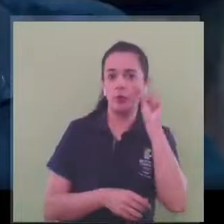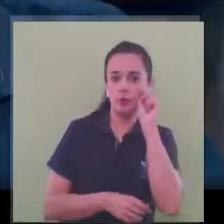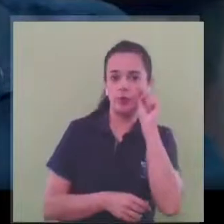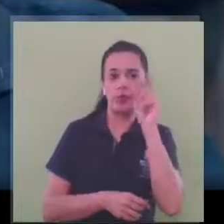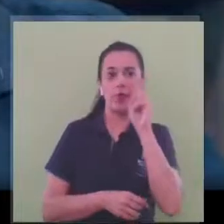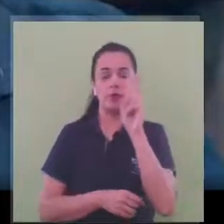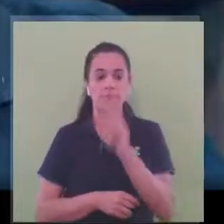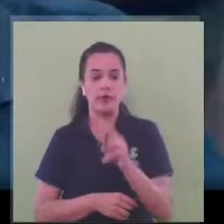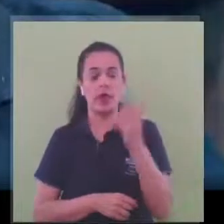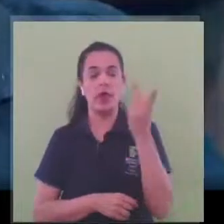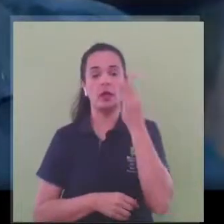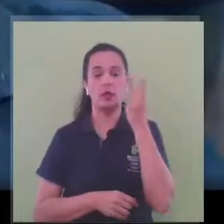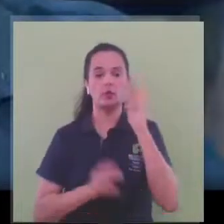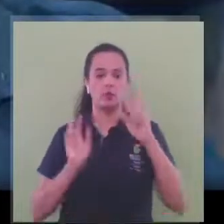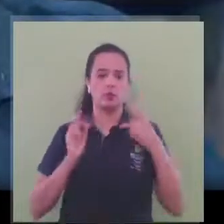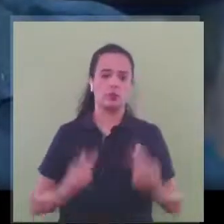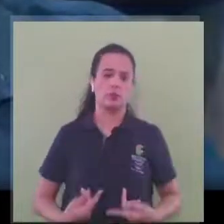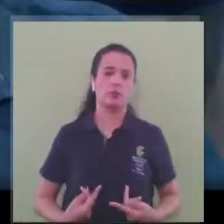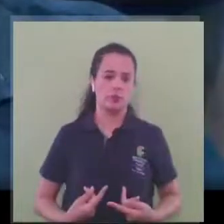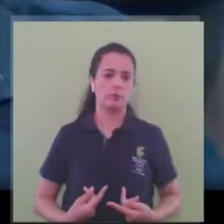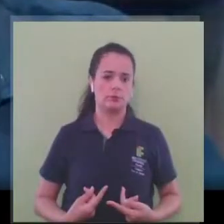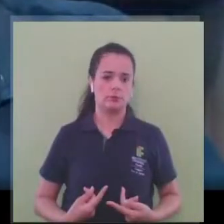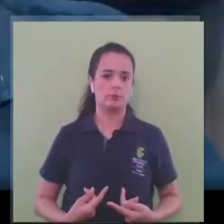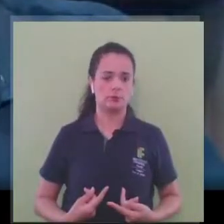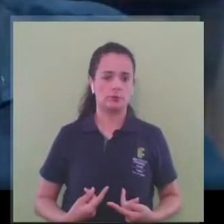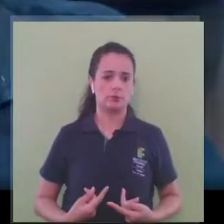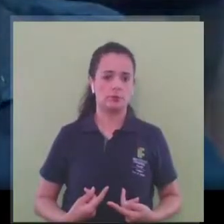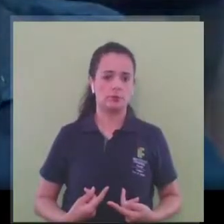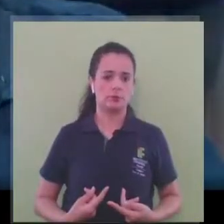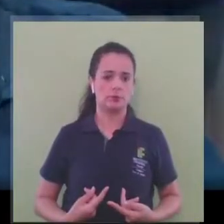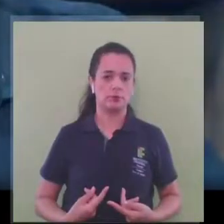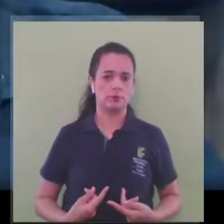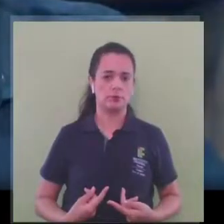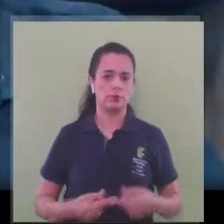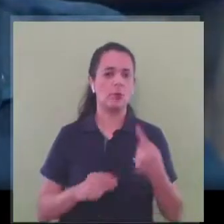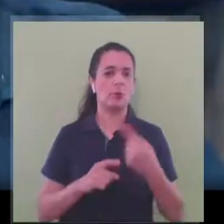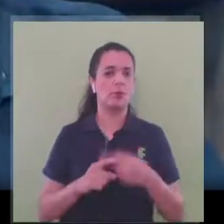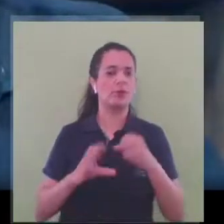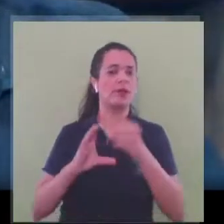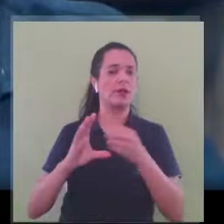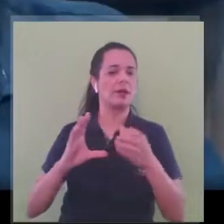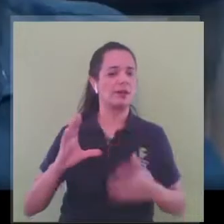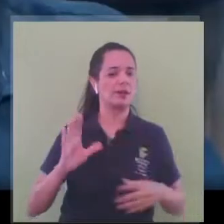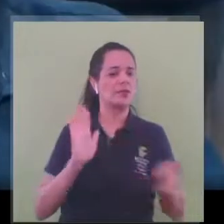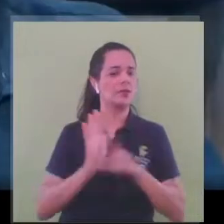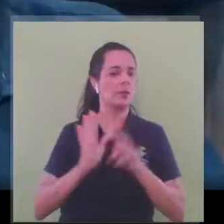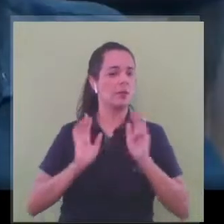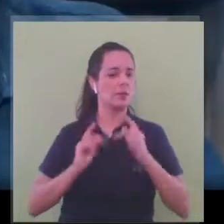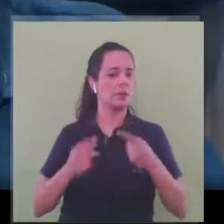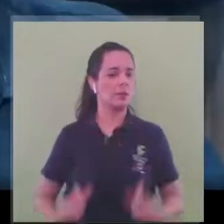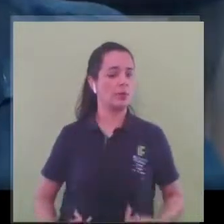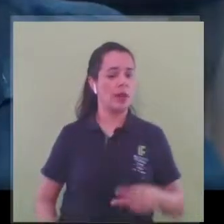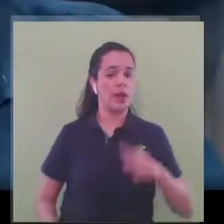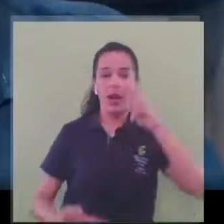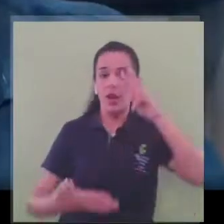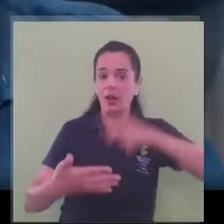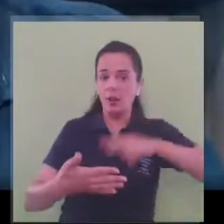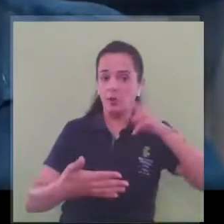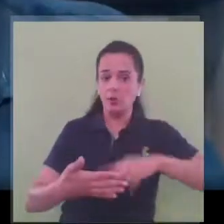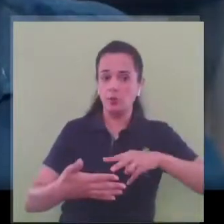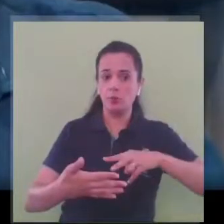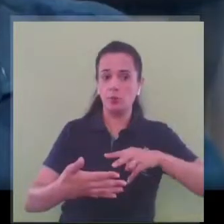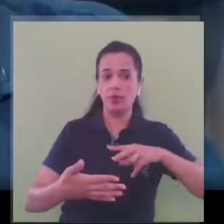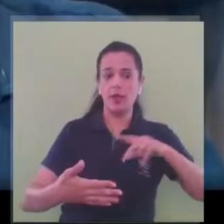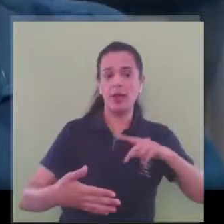ver, é falar. Isso já é natural do ser humano, que são nossas características. Mas ler é algo desenvolvido, é uma